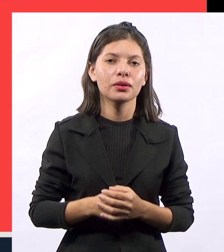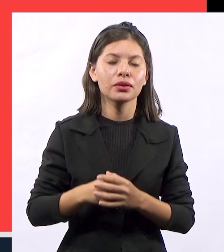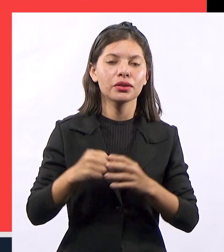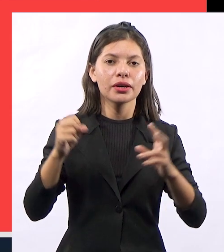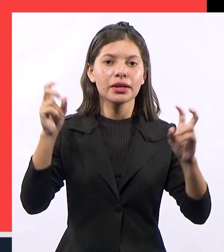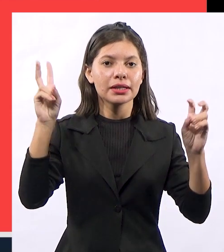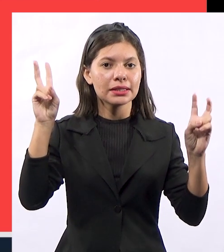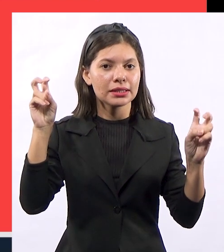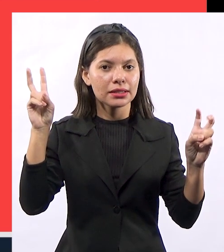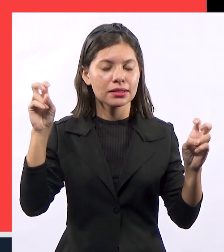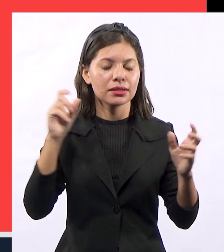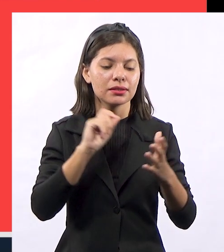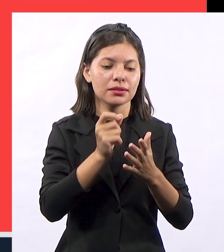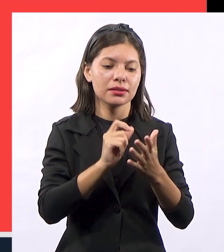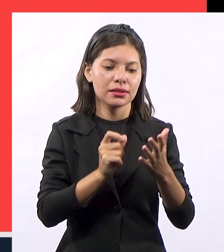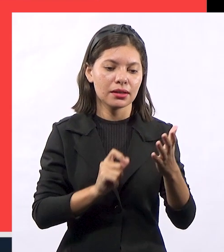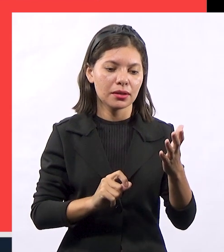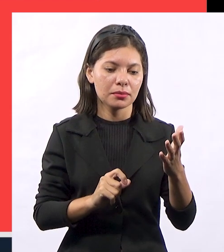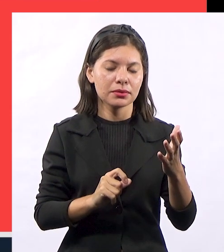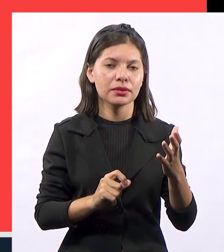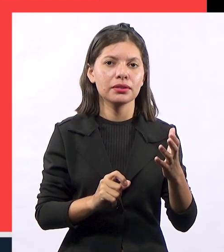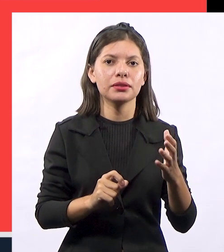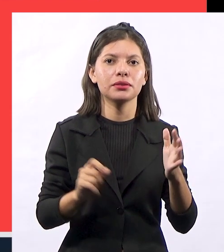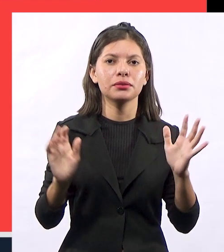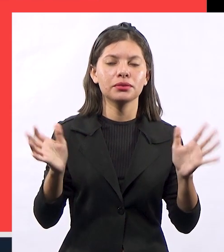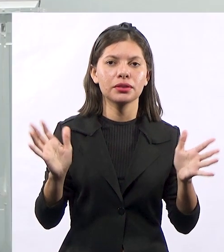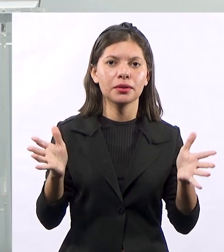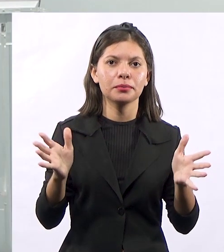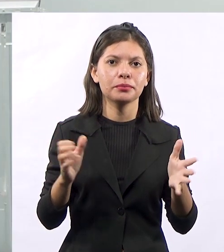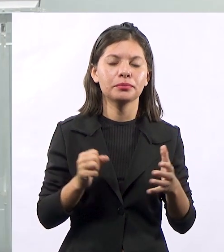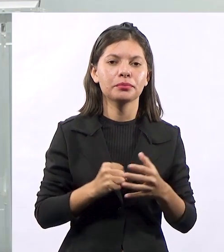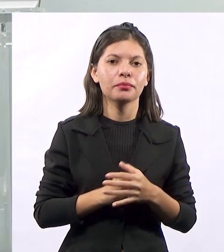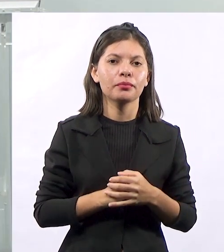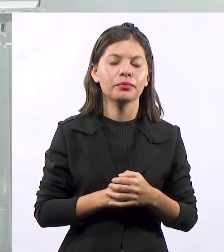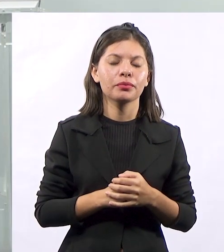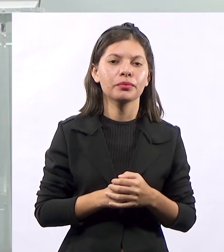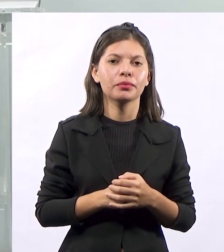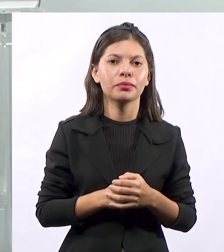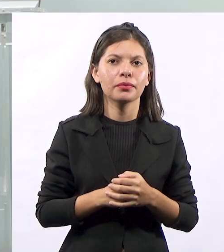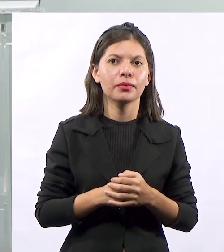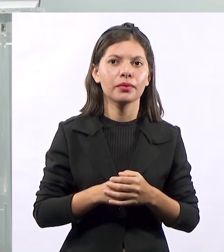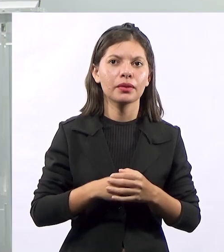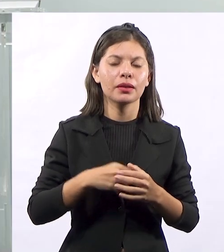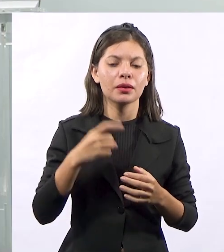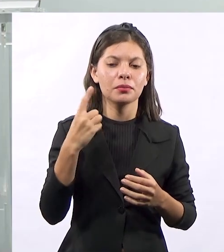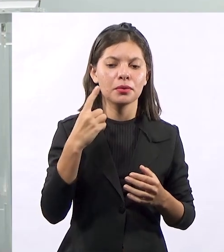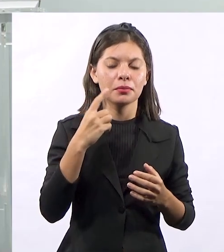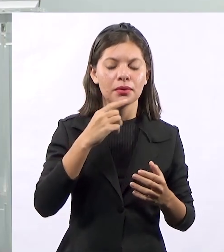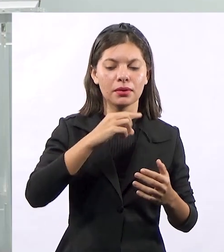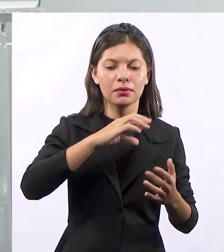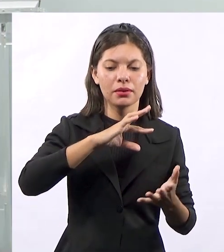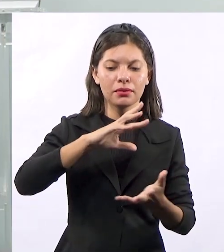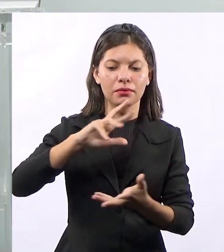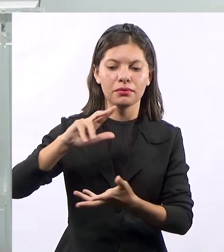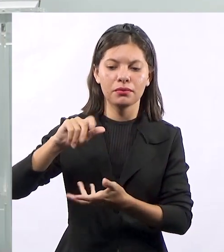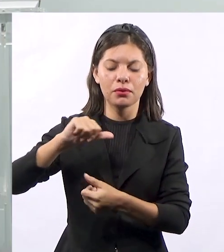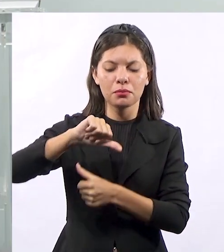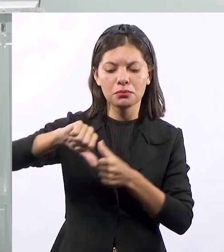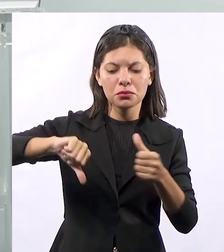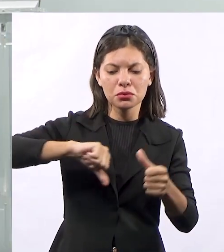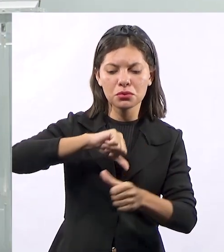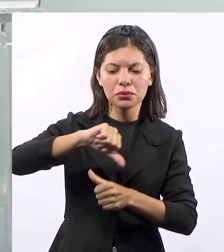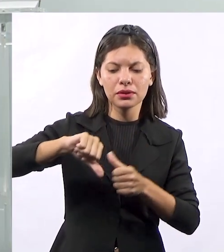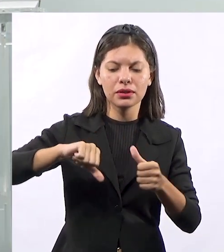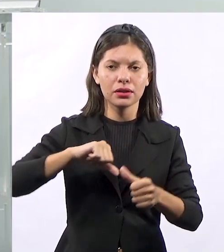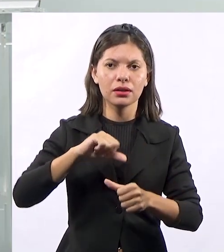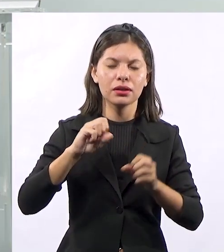tema, trazendo conceitos e termos. Então, num primeiro momento da fundamentação teórica, se você está falando de reforma do ensino médio, você tem que